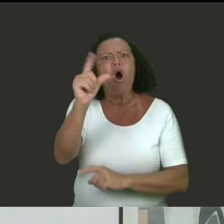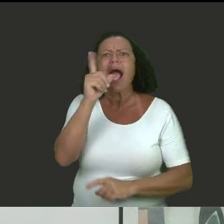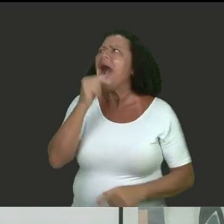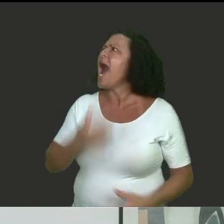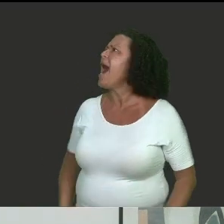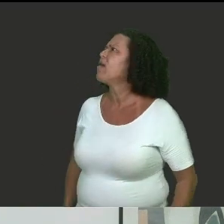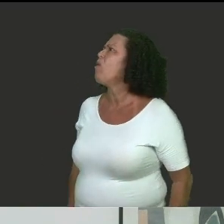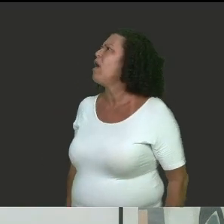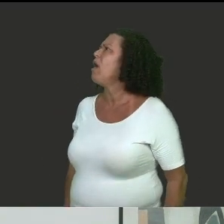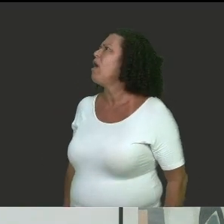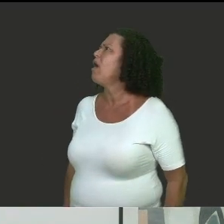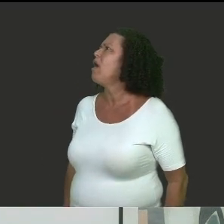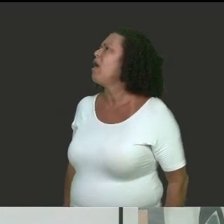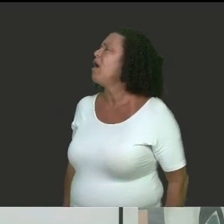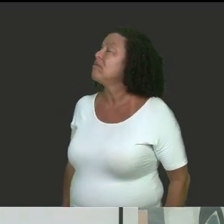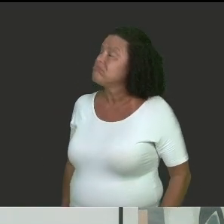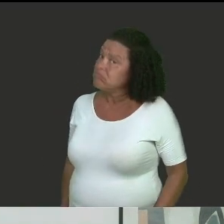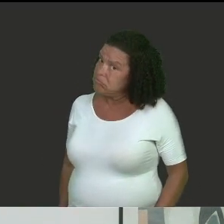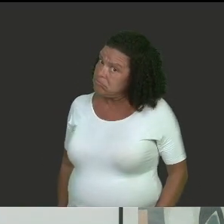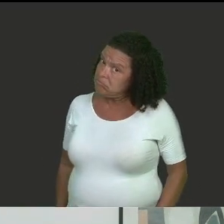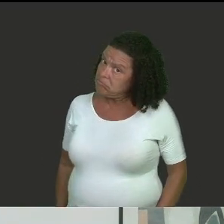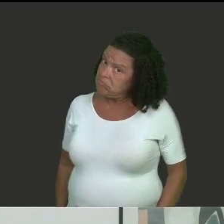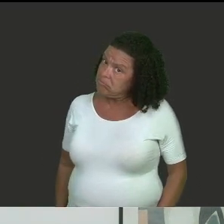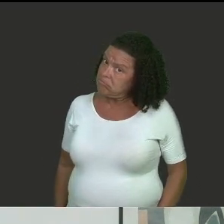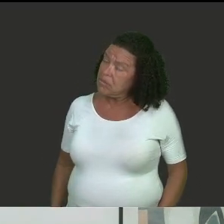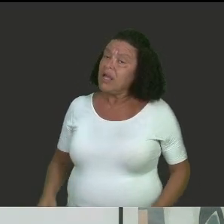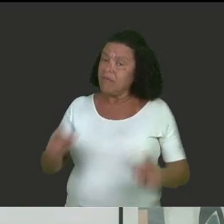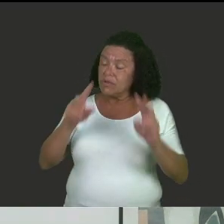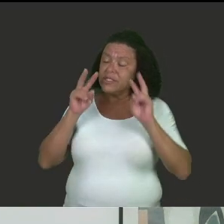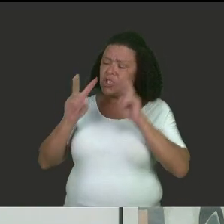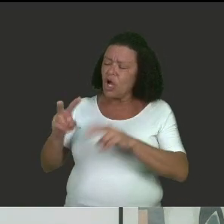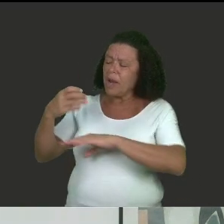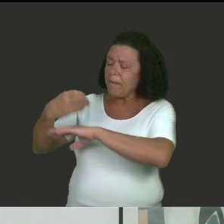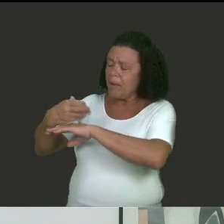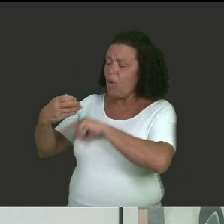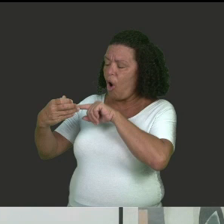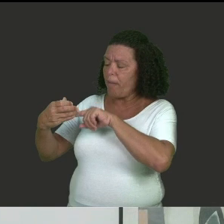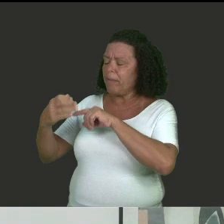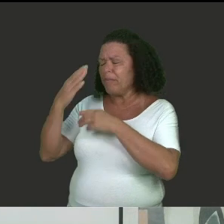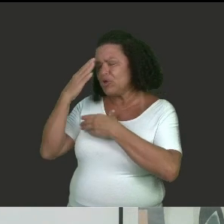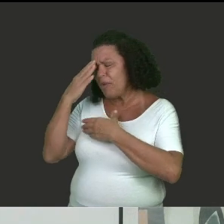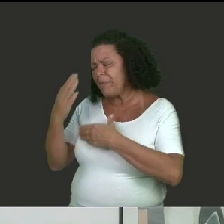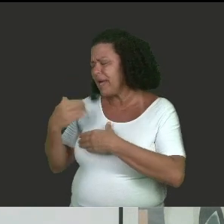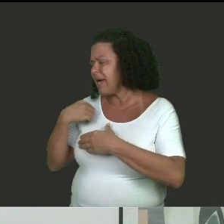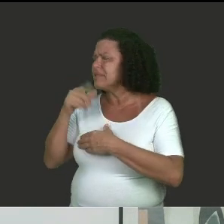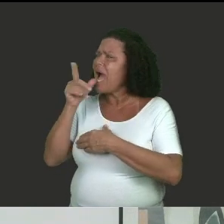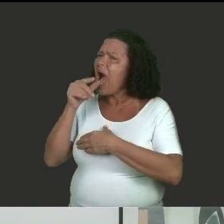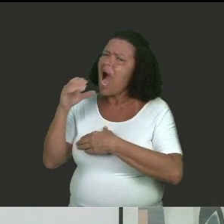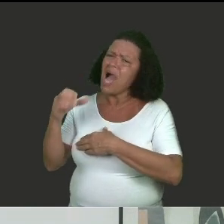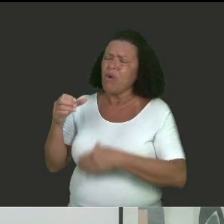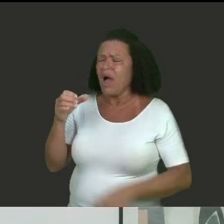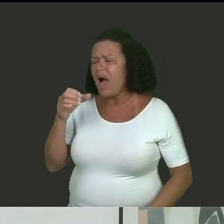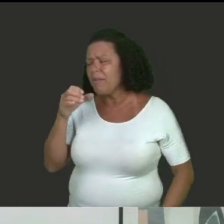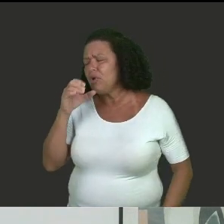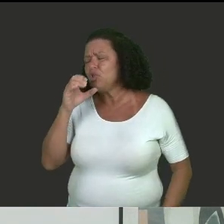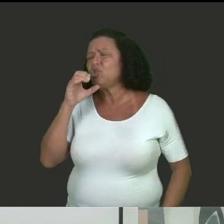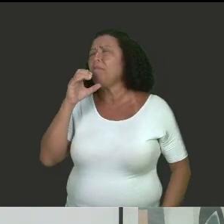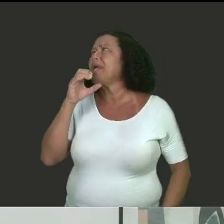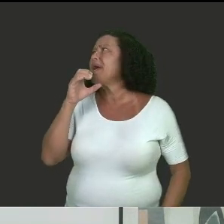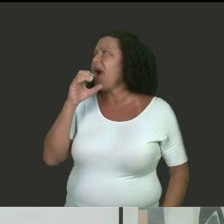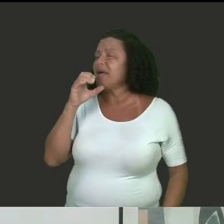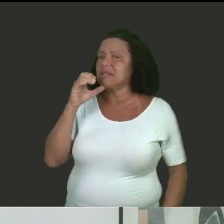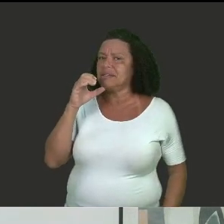de repente tem que começar a olhar para esse mesmo copo d'água e agradecer porque ainda tem meio copo de água. Então é